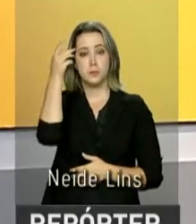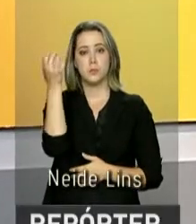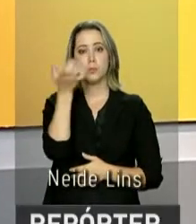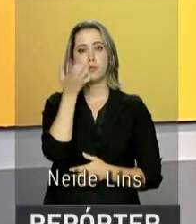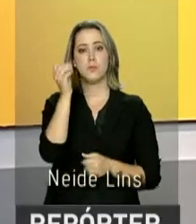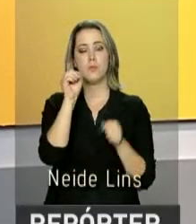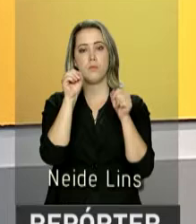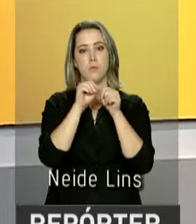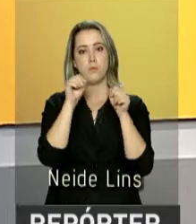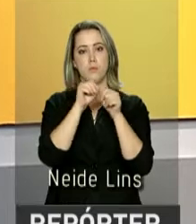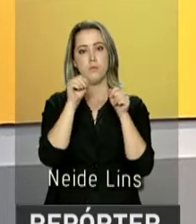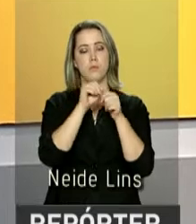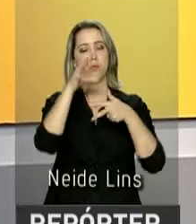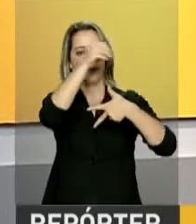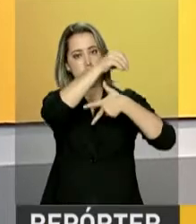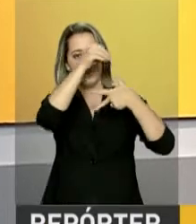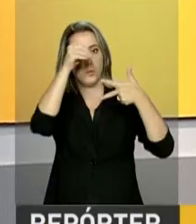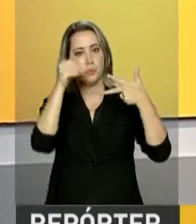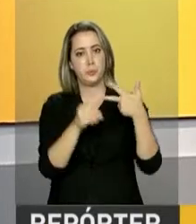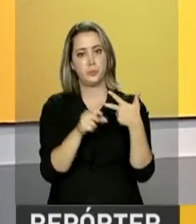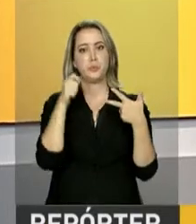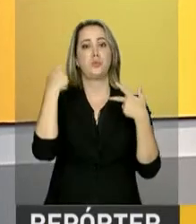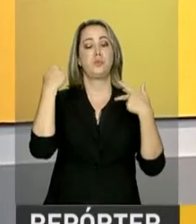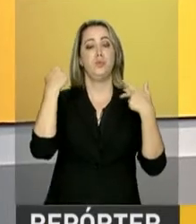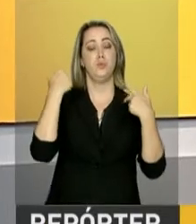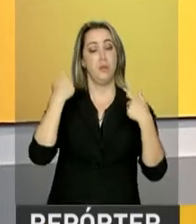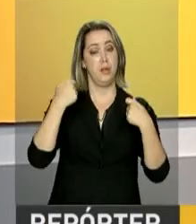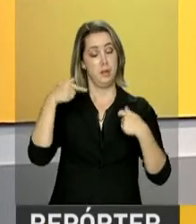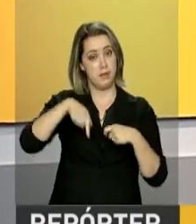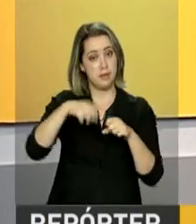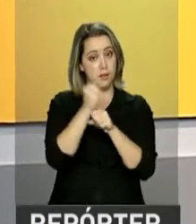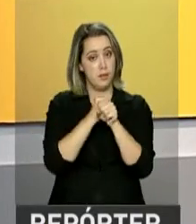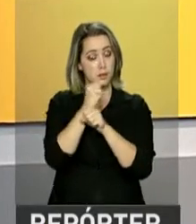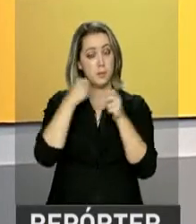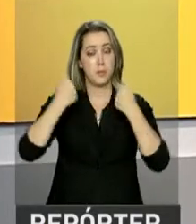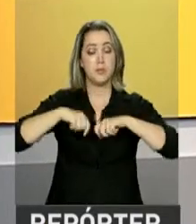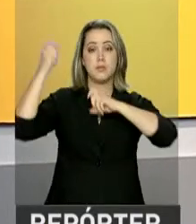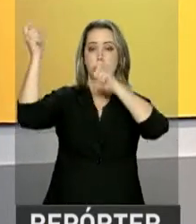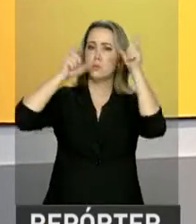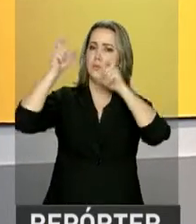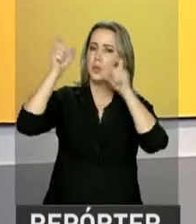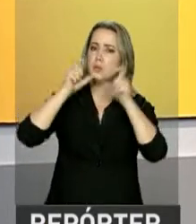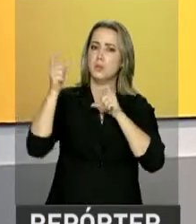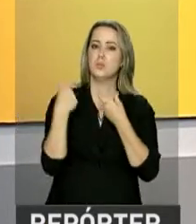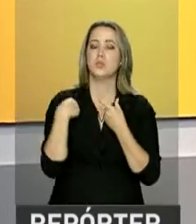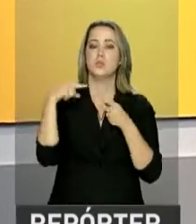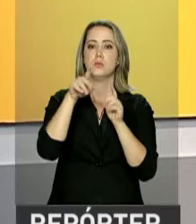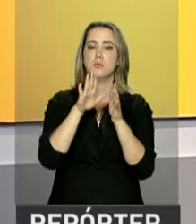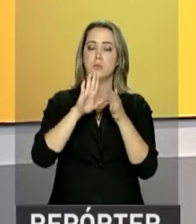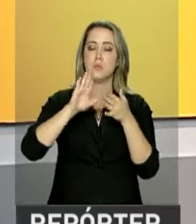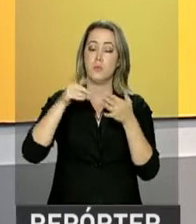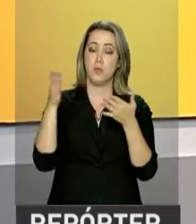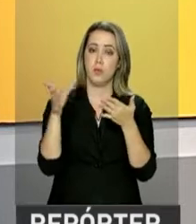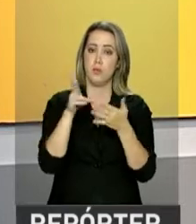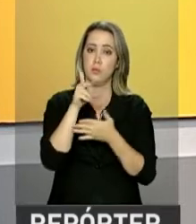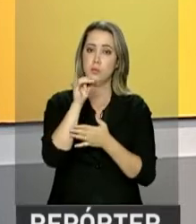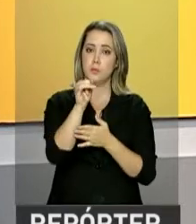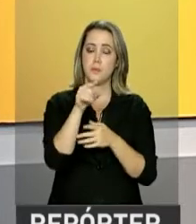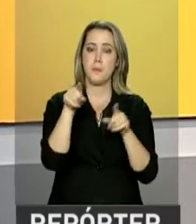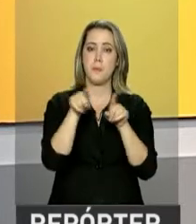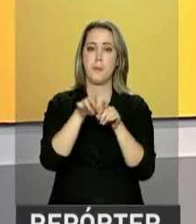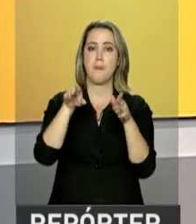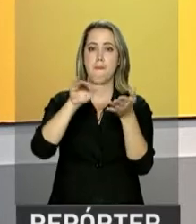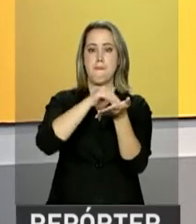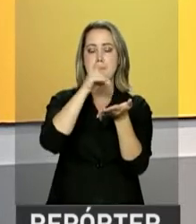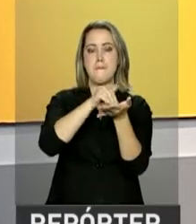fazer o exame nacional do ensino médio enem em 2007 deve ficar atentos ao calendário as inscrições